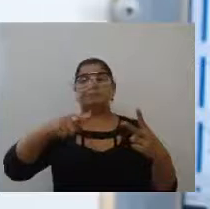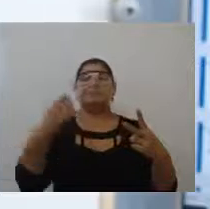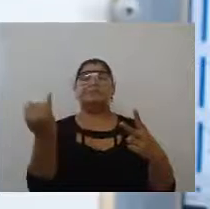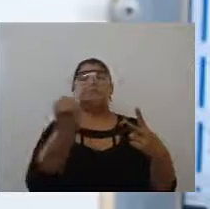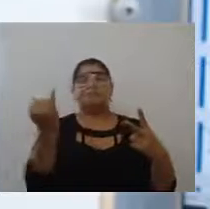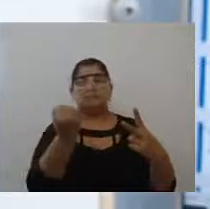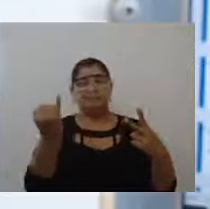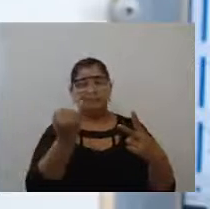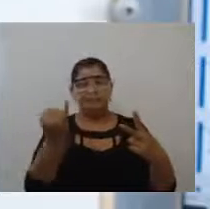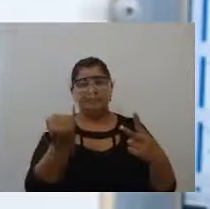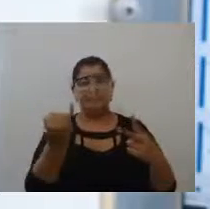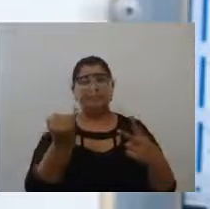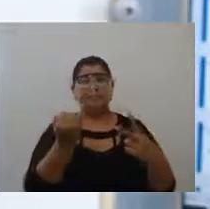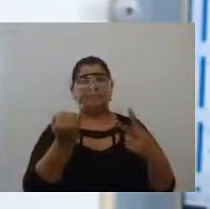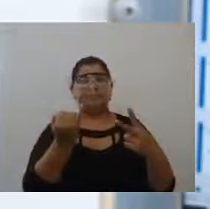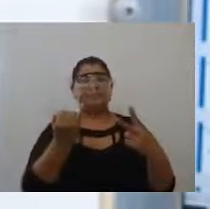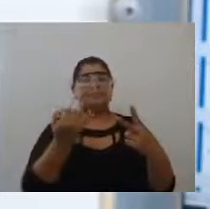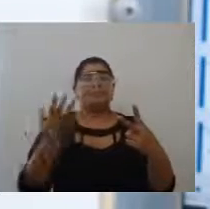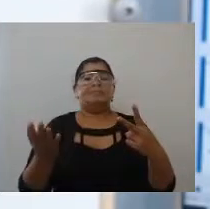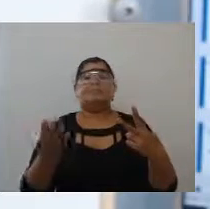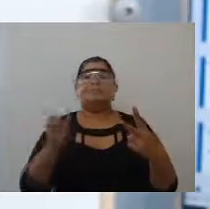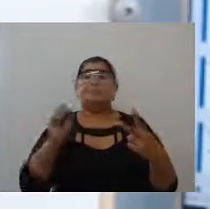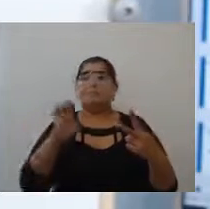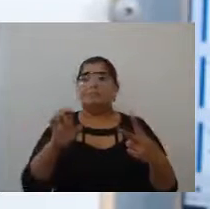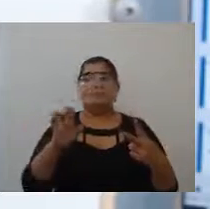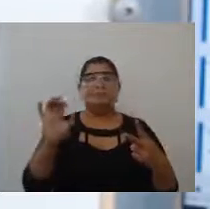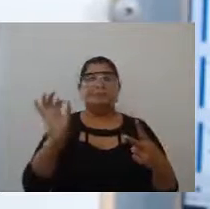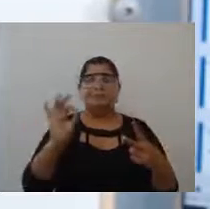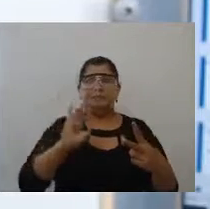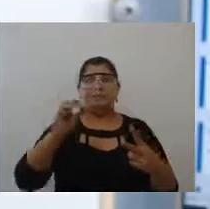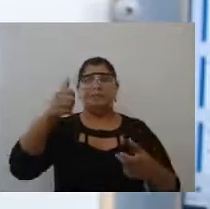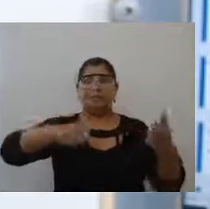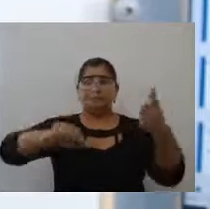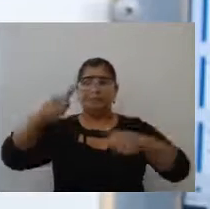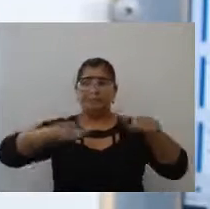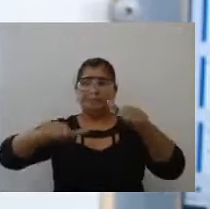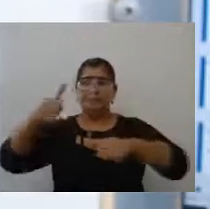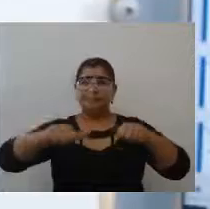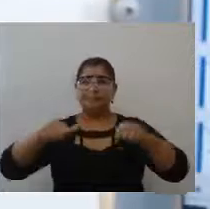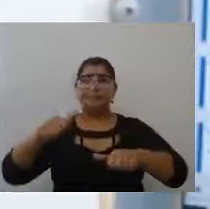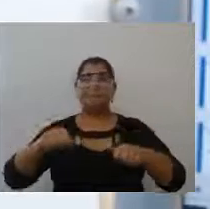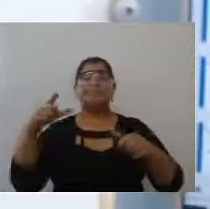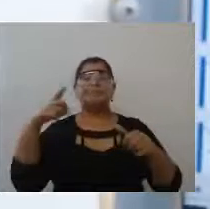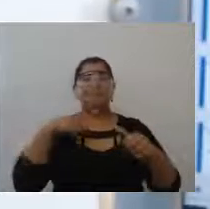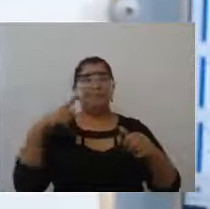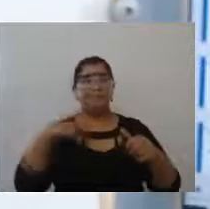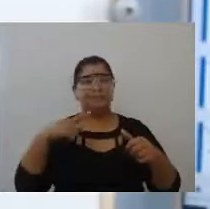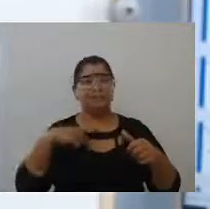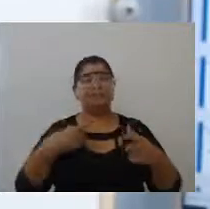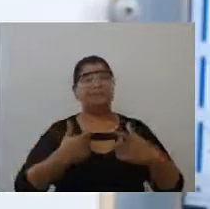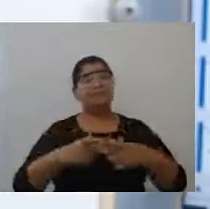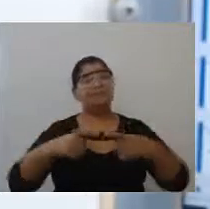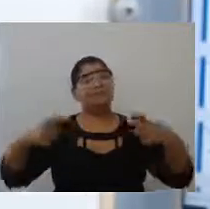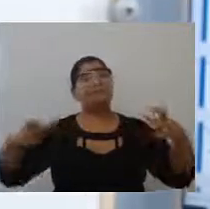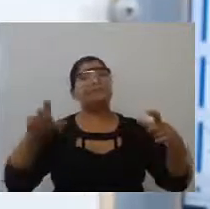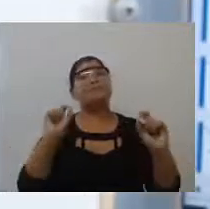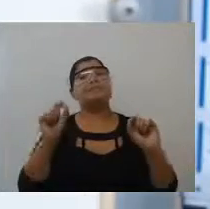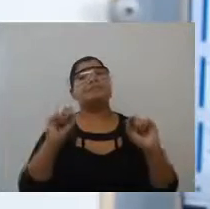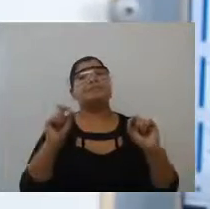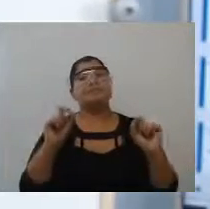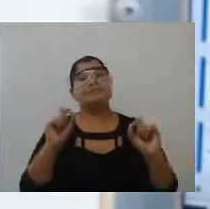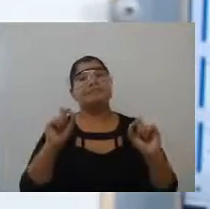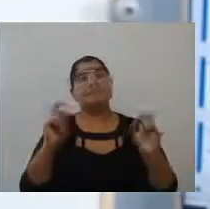tem de ser feita. E a não avaliação, por alguns, está gerando aquilo que nós já sabemos.